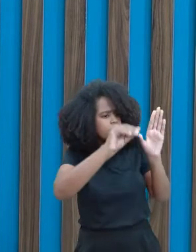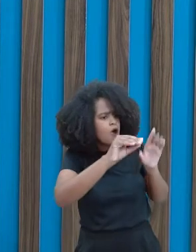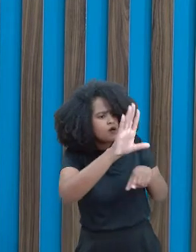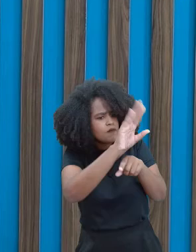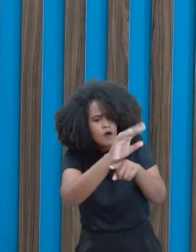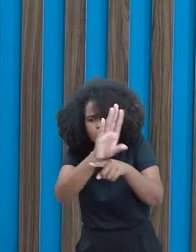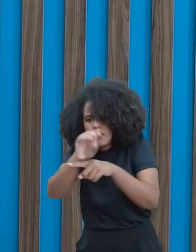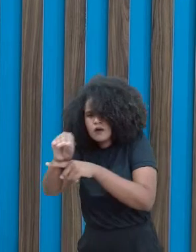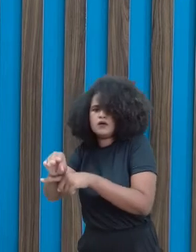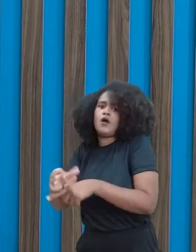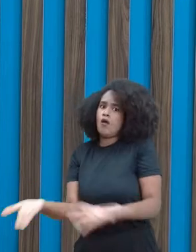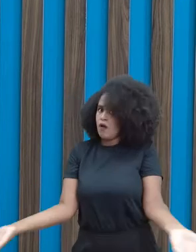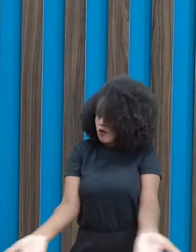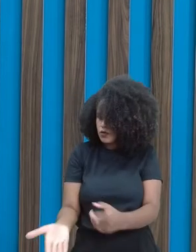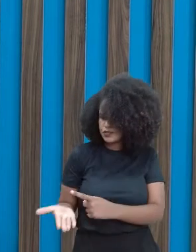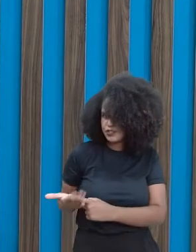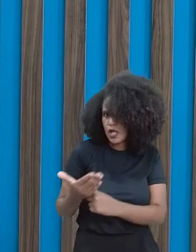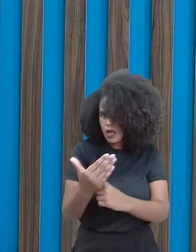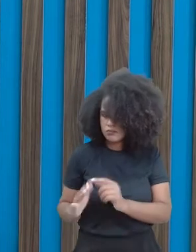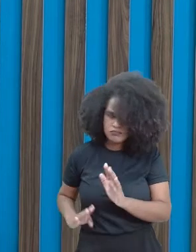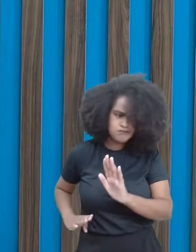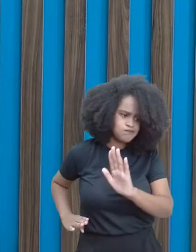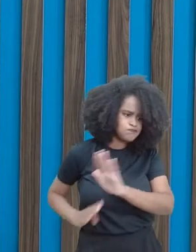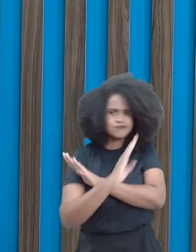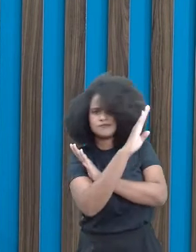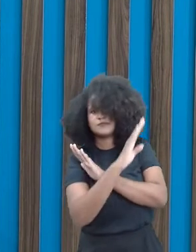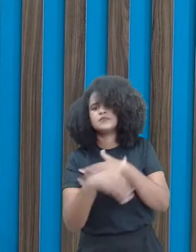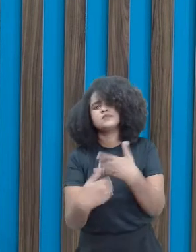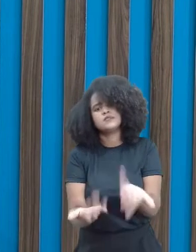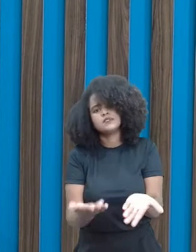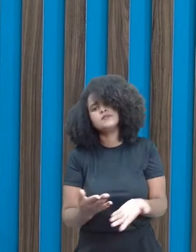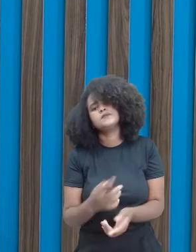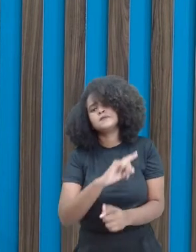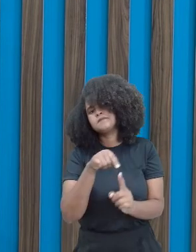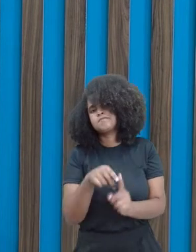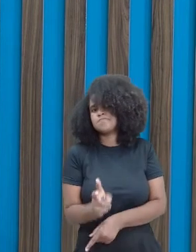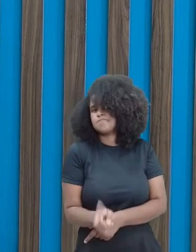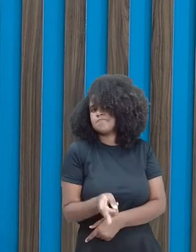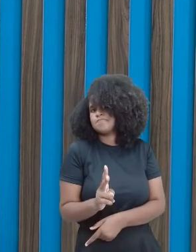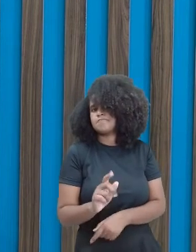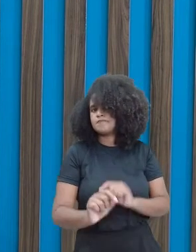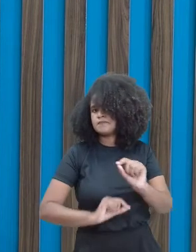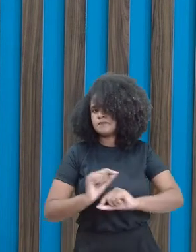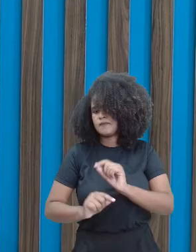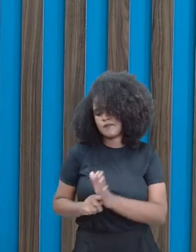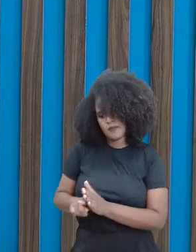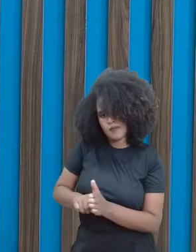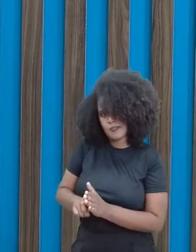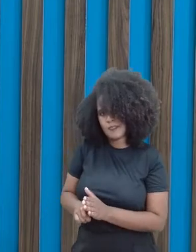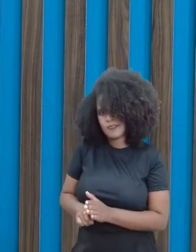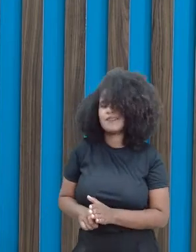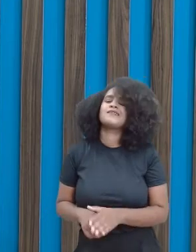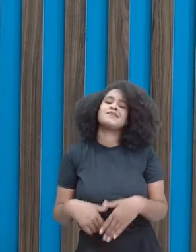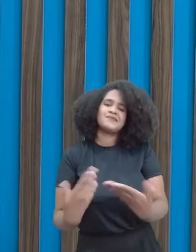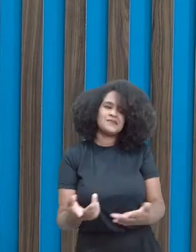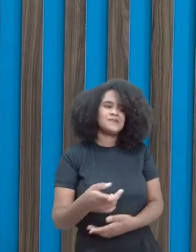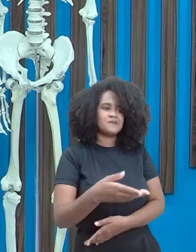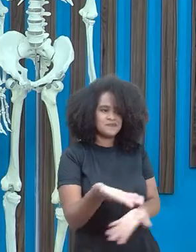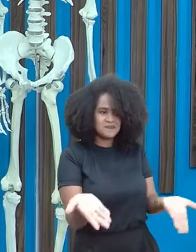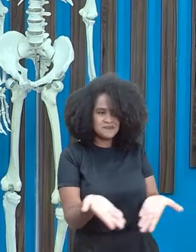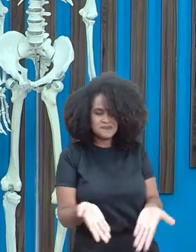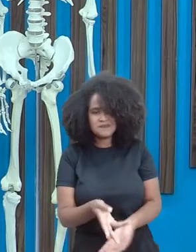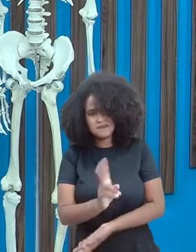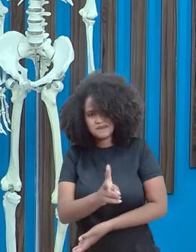já temos uma tecnologia muito avançada, para que possa continuar a sua pesquisa, tá certo? Continue aí, professora.